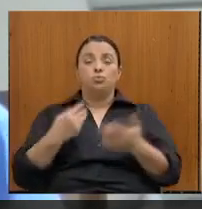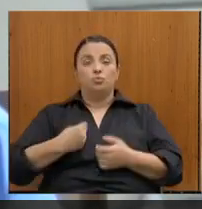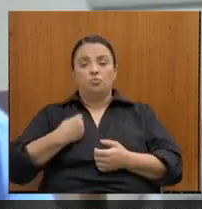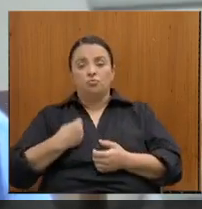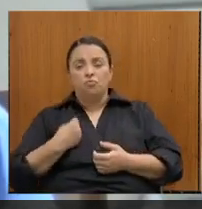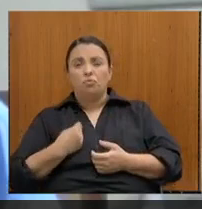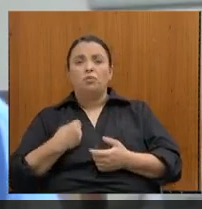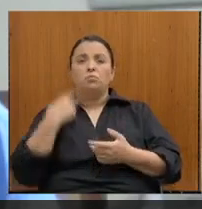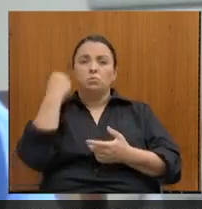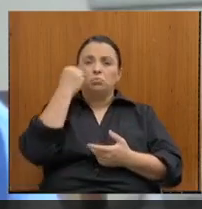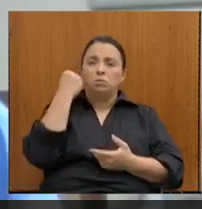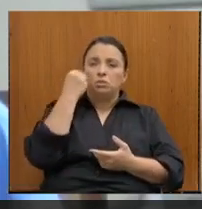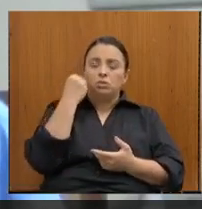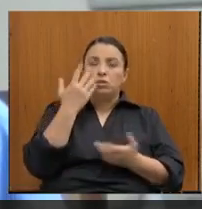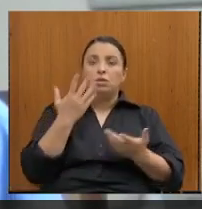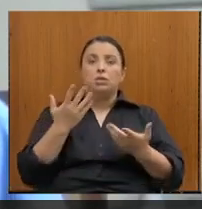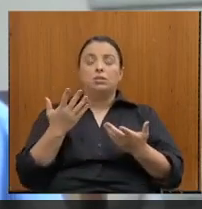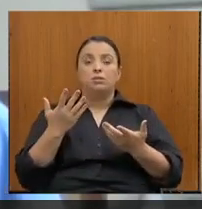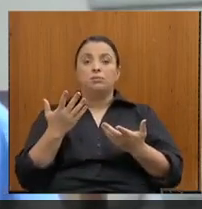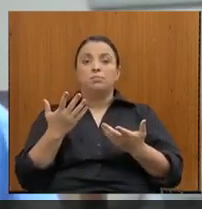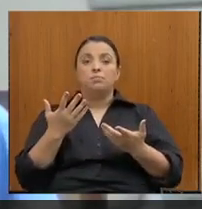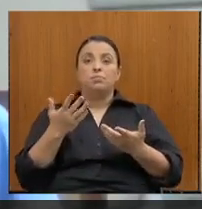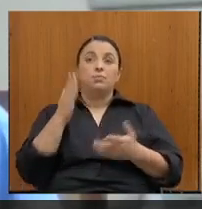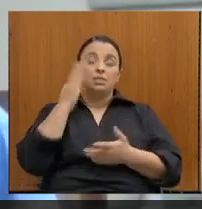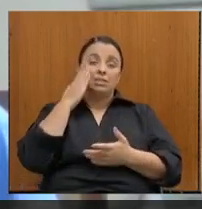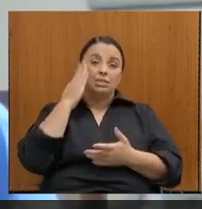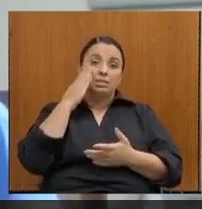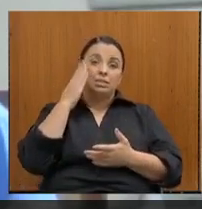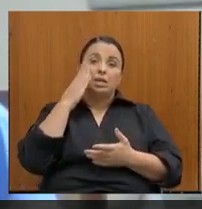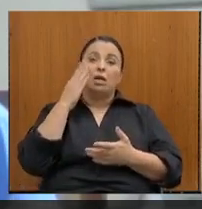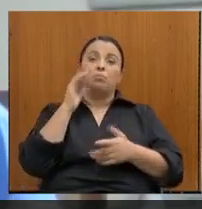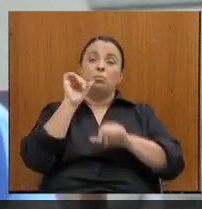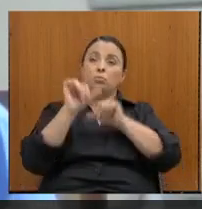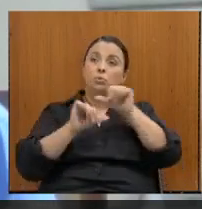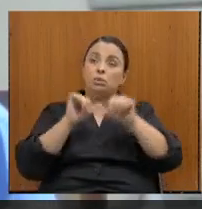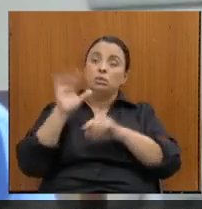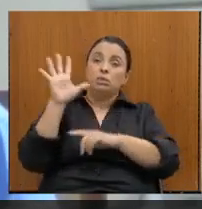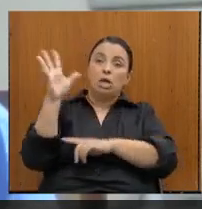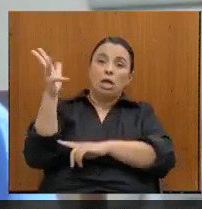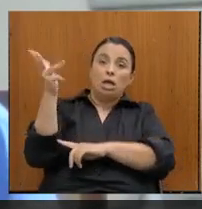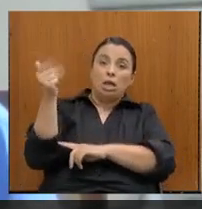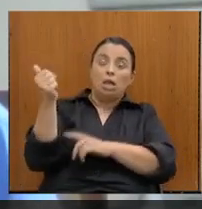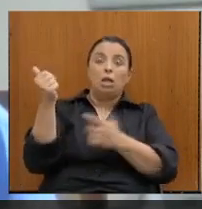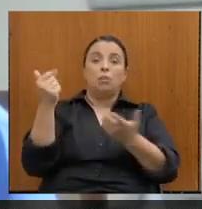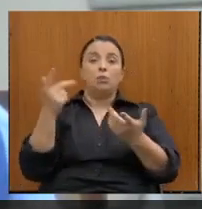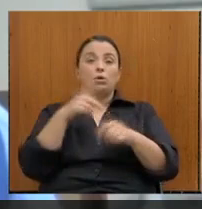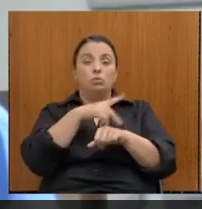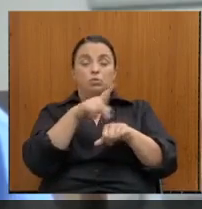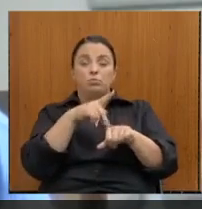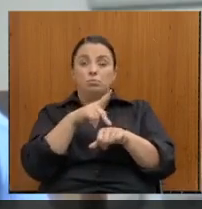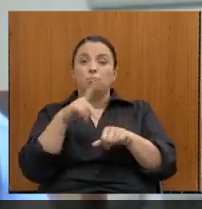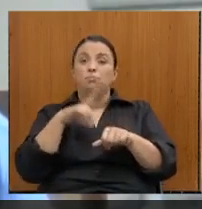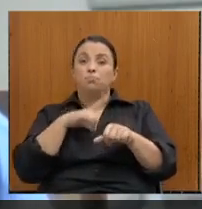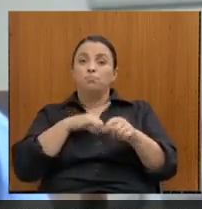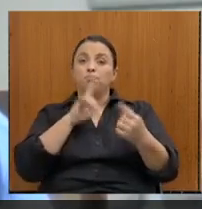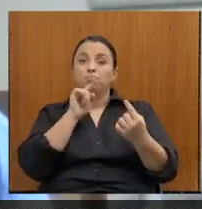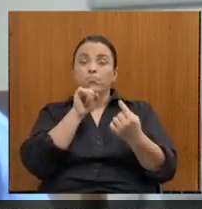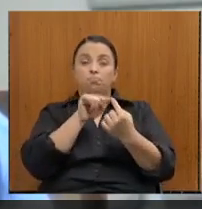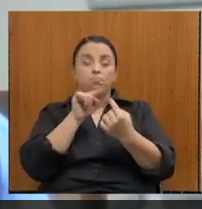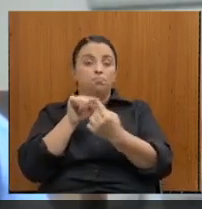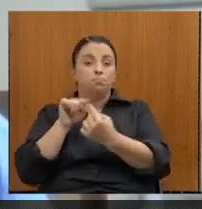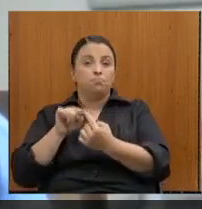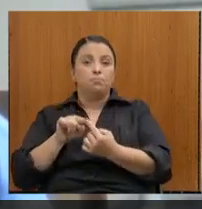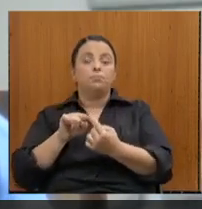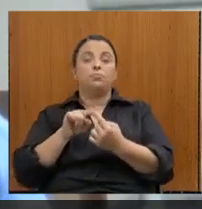vivendo né sobre uma emergência climática e geral é onde os países têm que colocados os metas é de